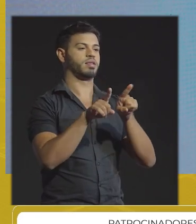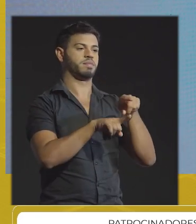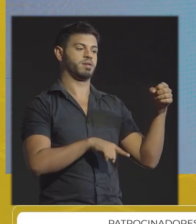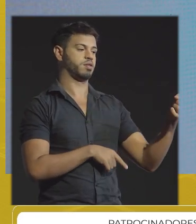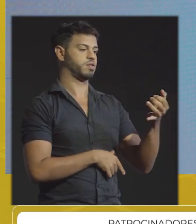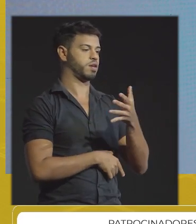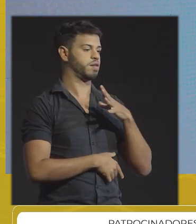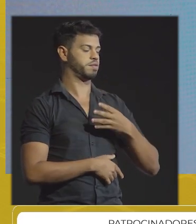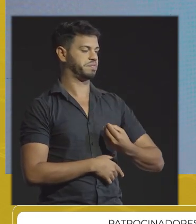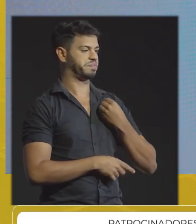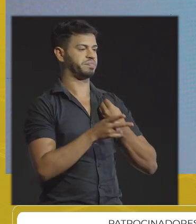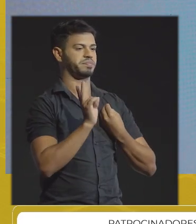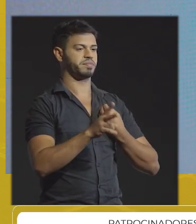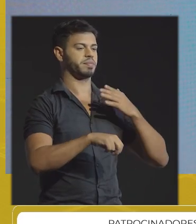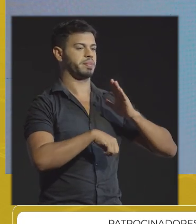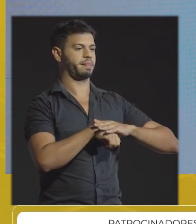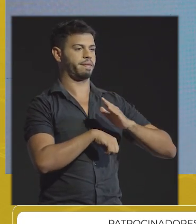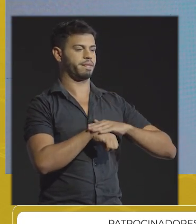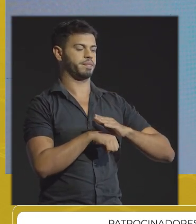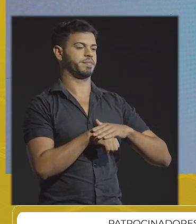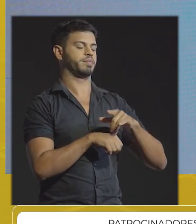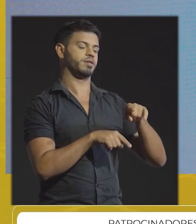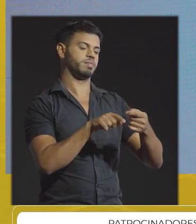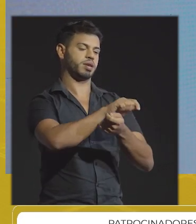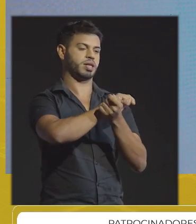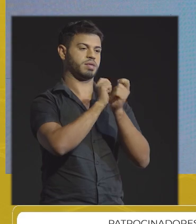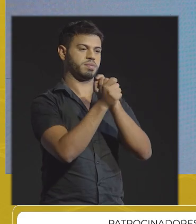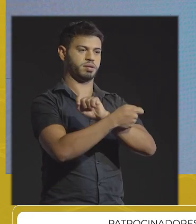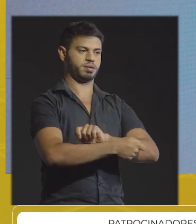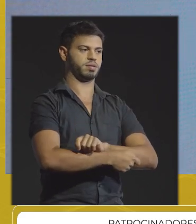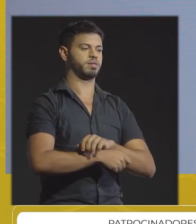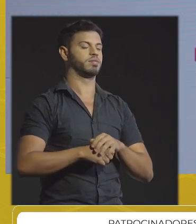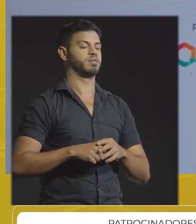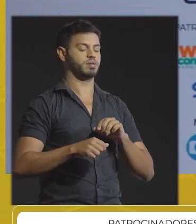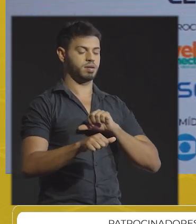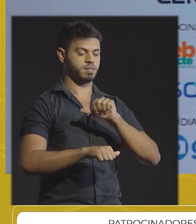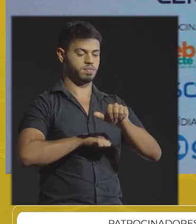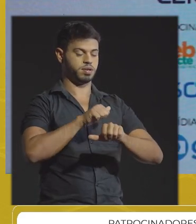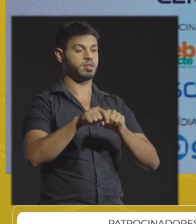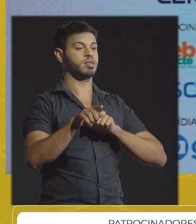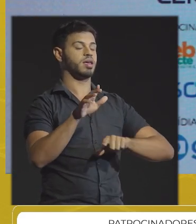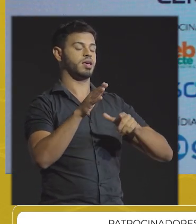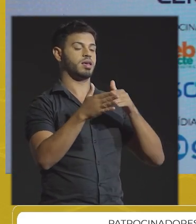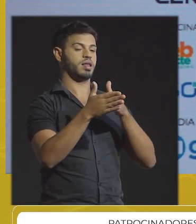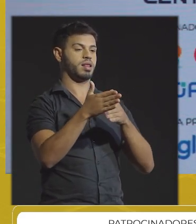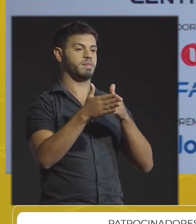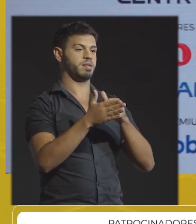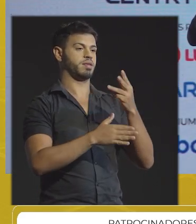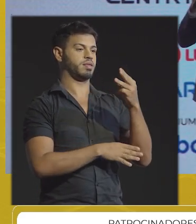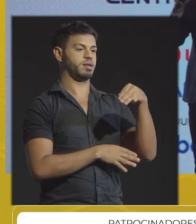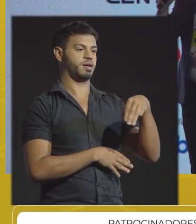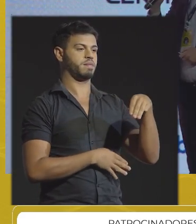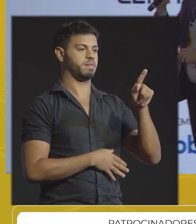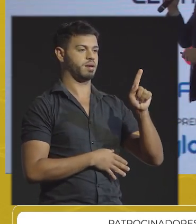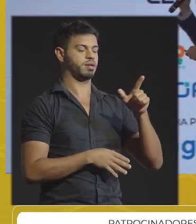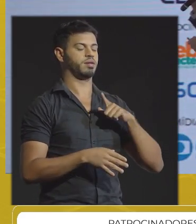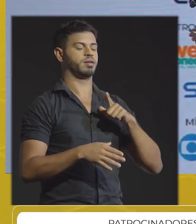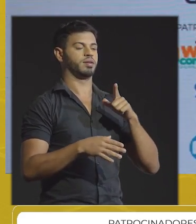nova e que tá em constante processo de aprimoramento e mudanças né Tem um limite de 3 m de potência